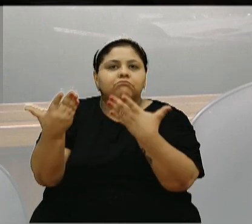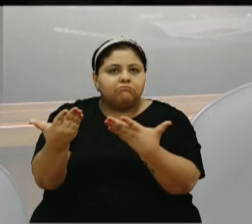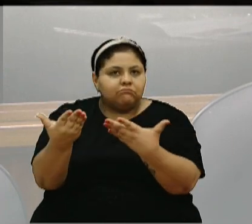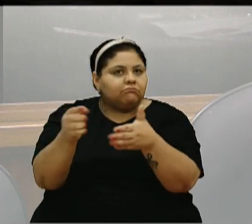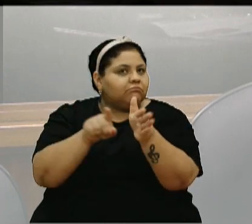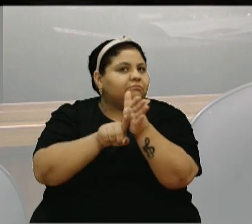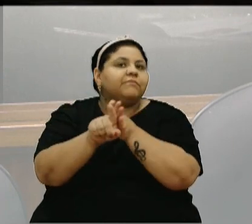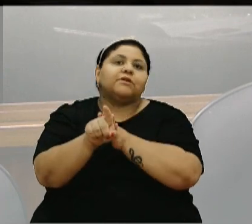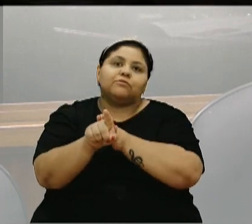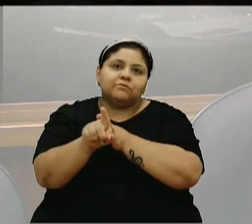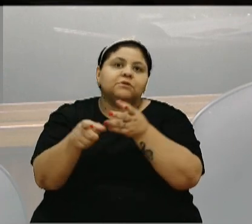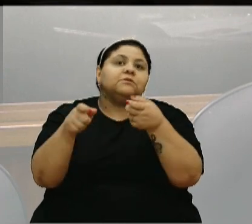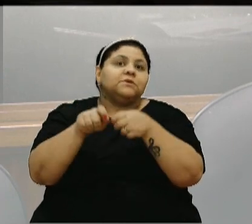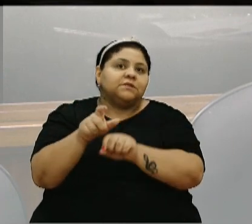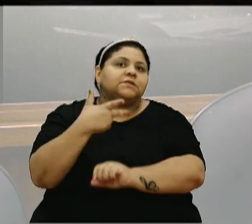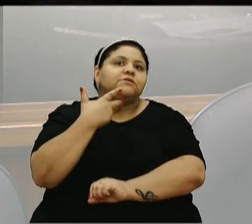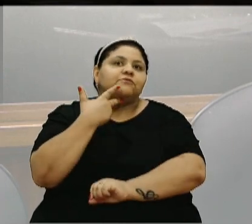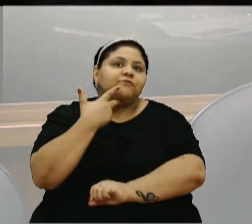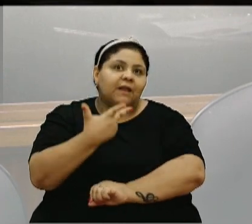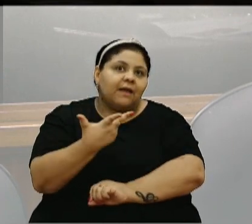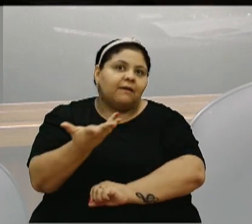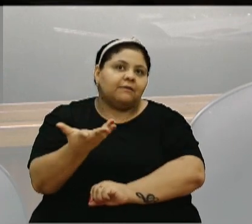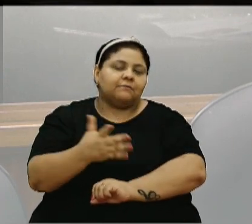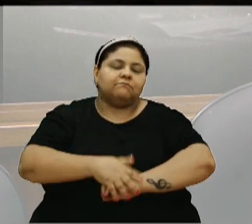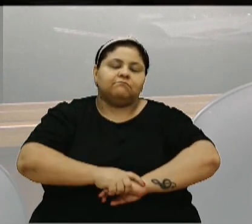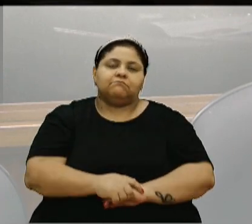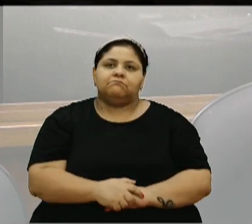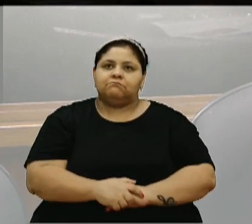Perguntas que não querem calar.